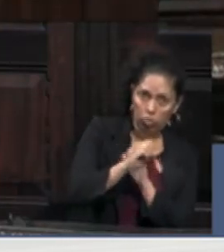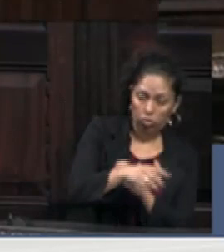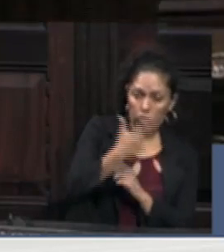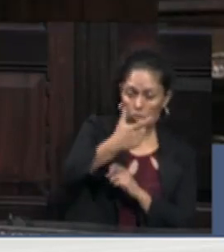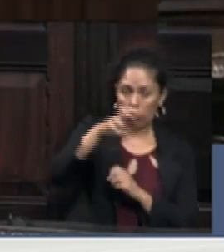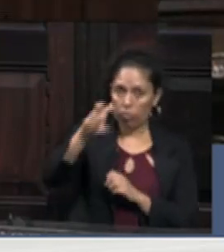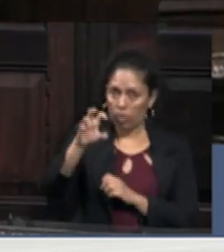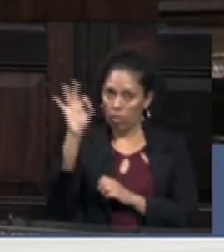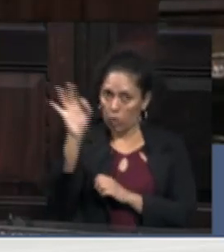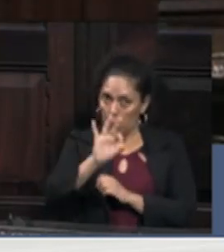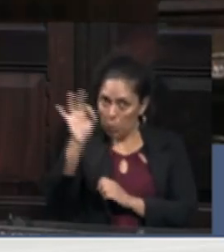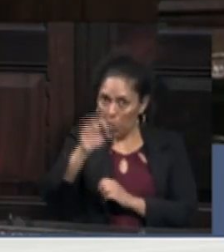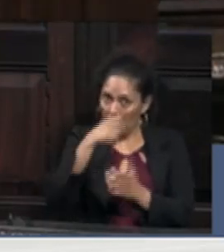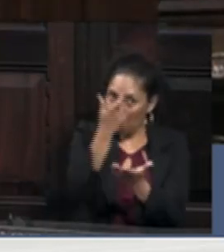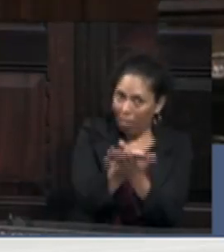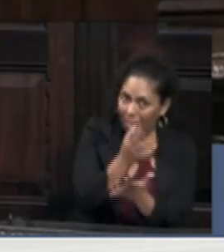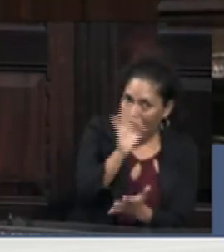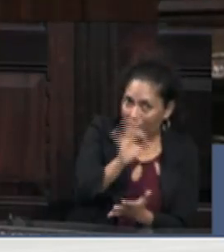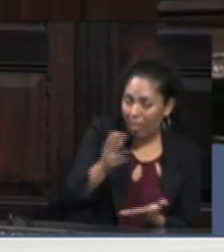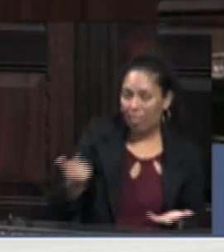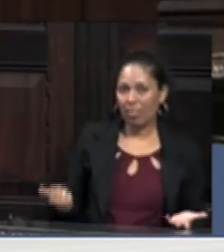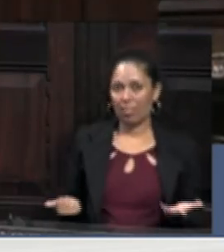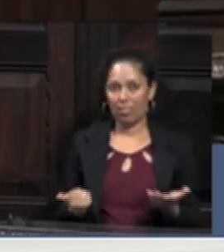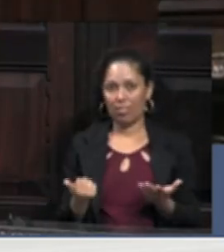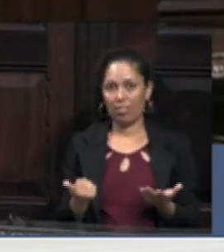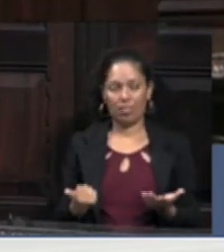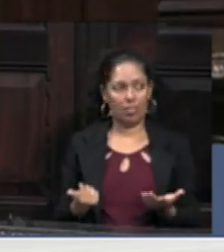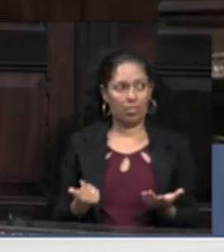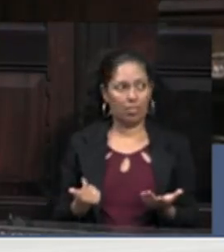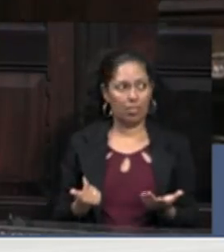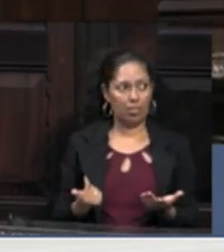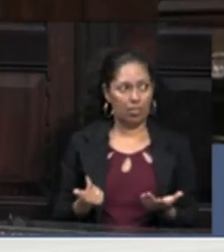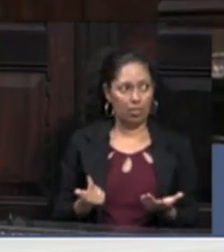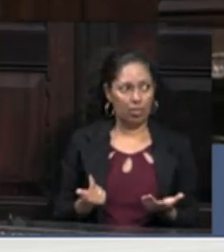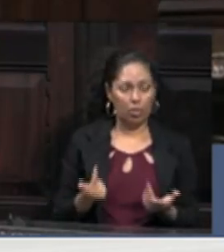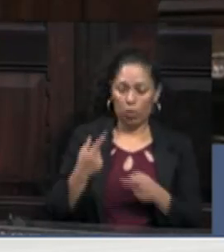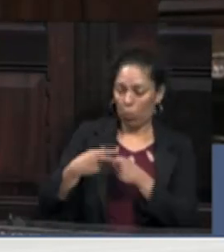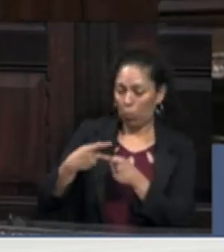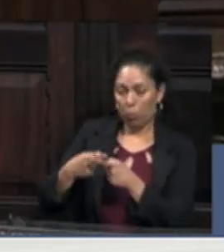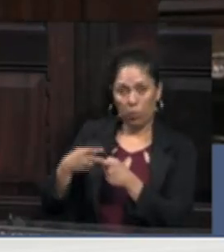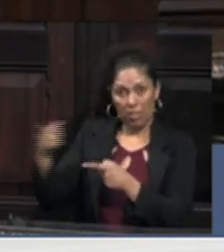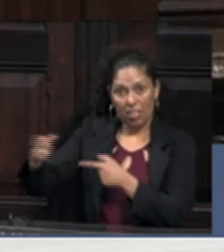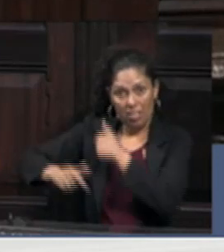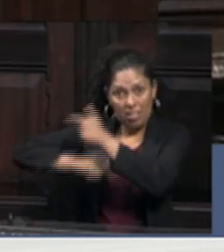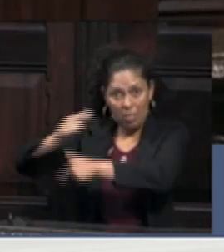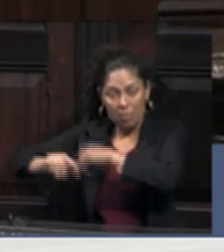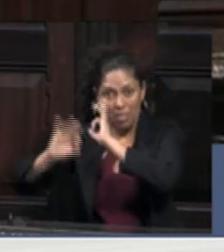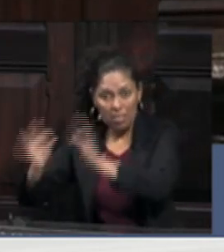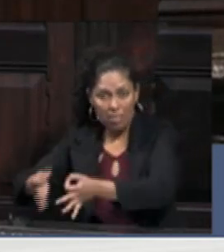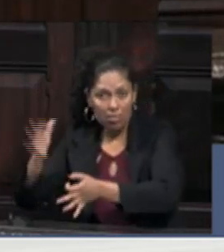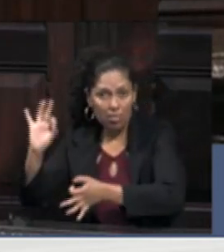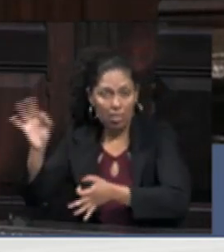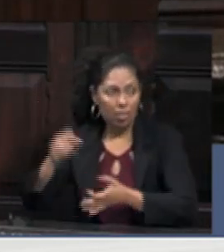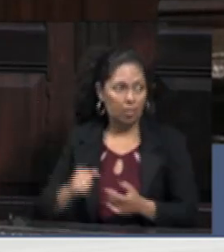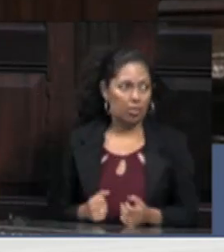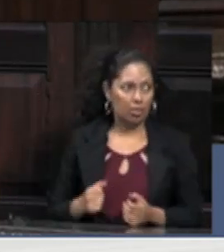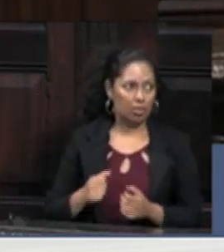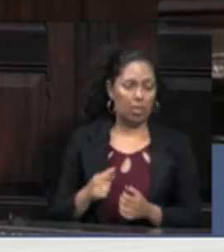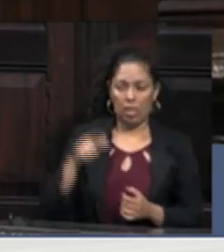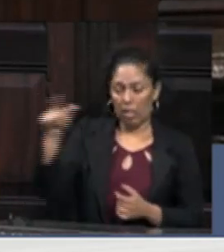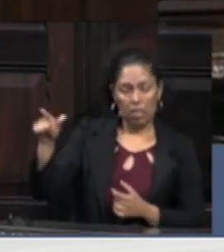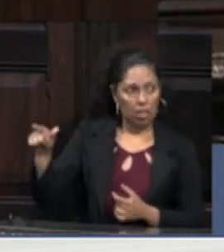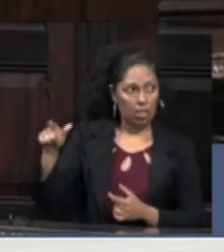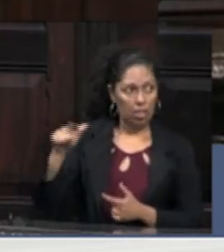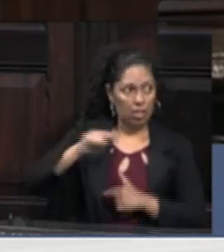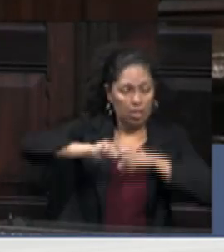mas contando apenas as despesas empenhadas, porque muita coisa não foi paga e entrou para os 25% da educação, não executa